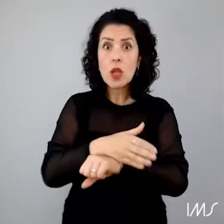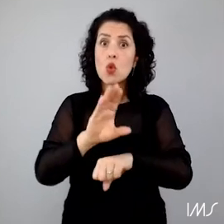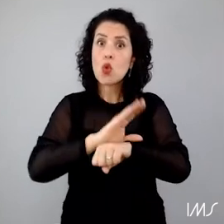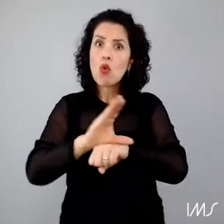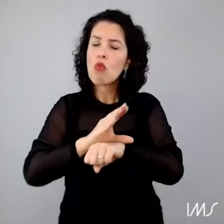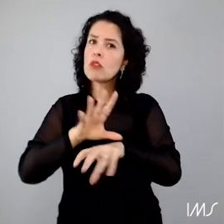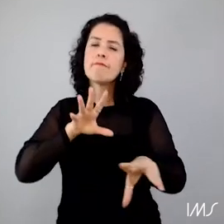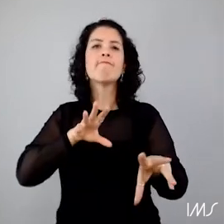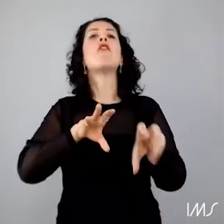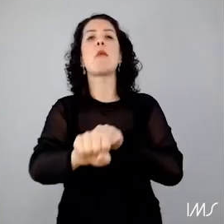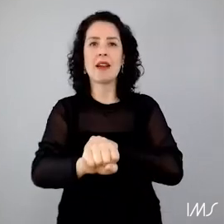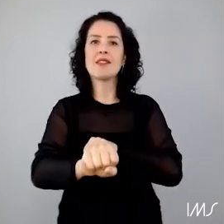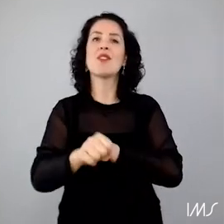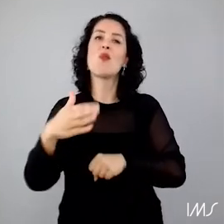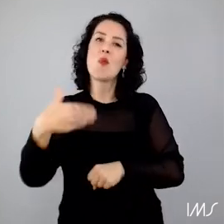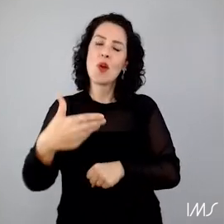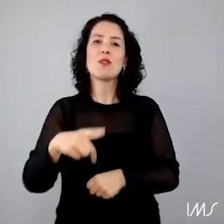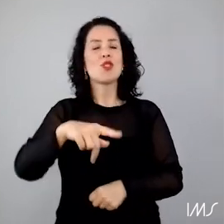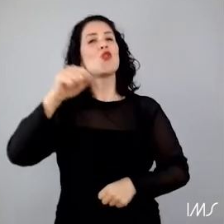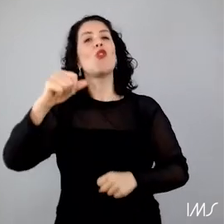se decide pela fotografia.